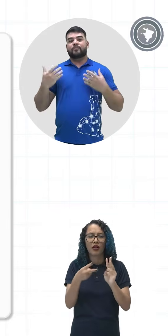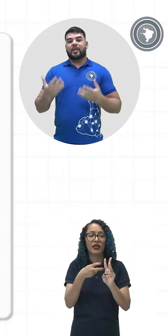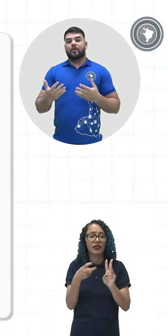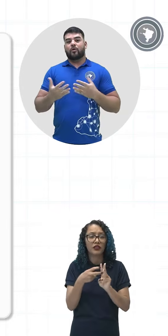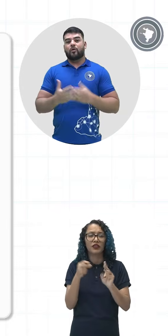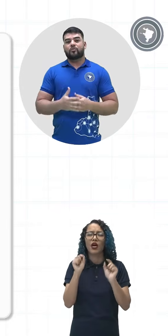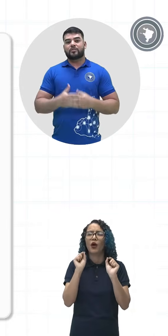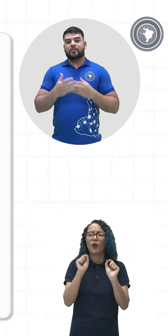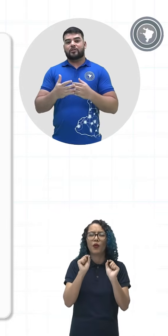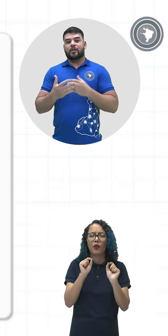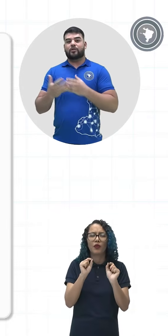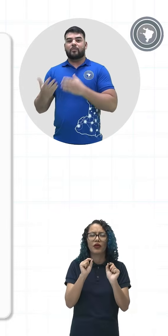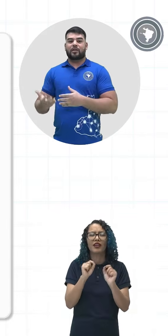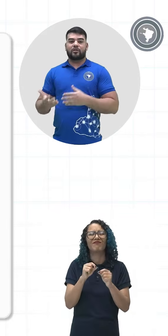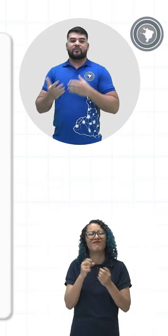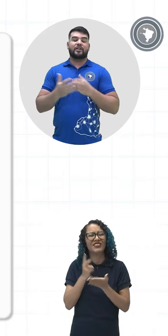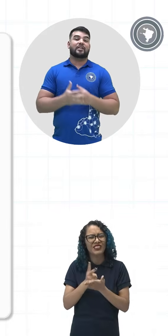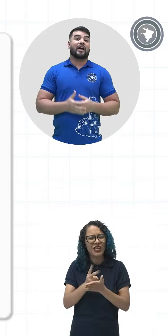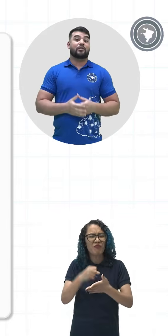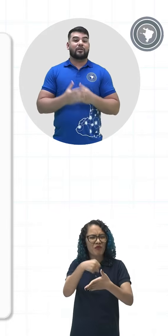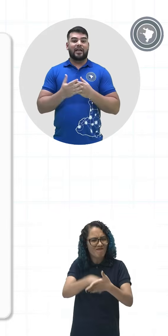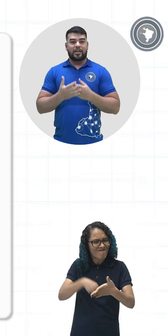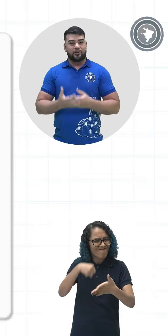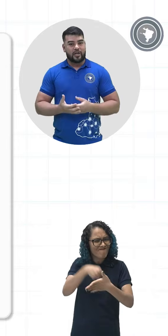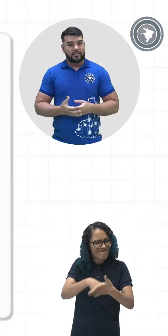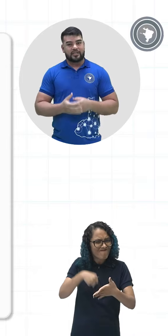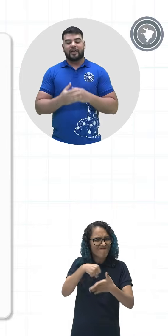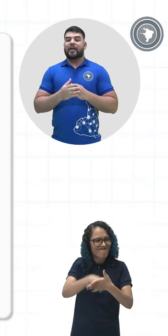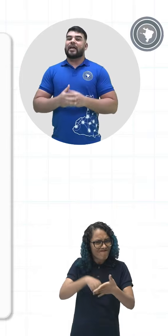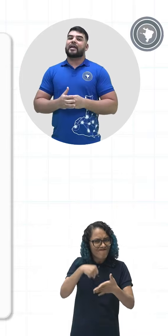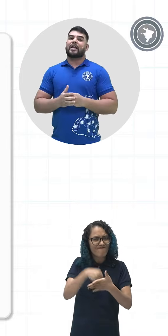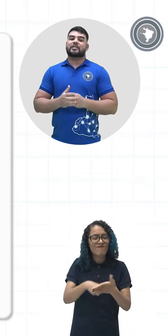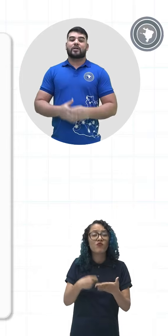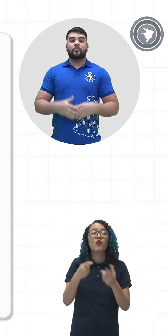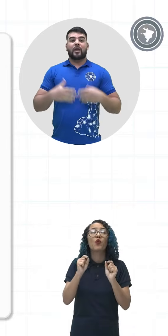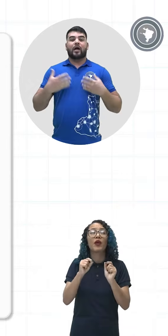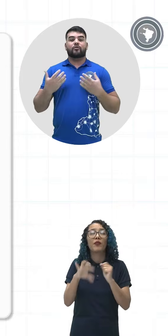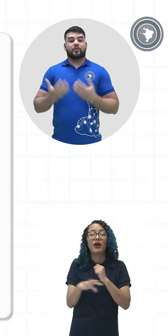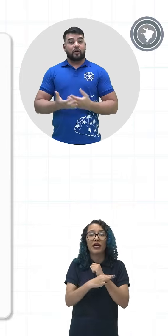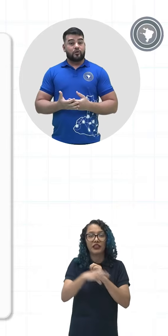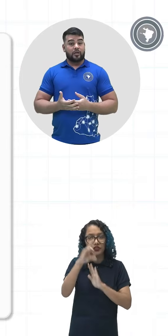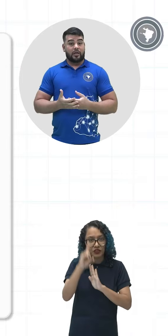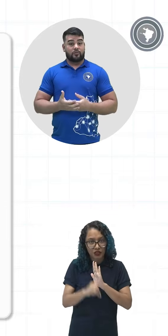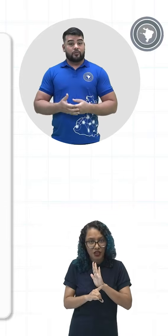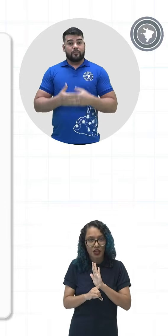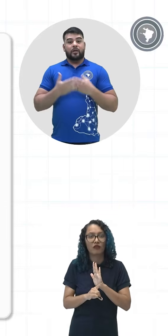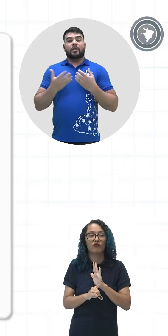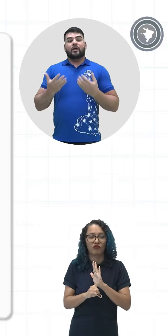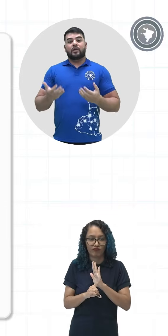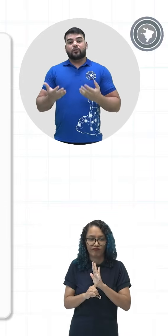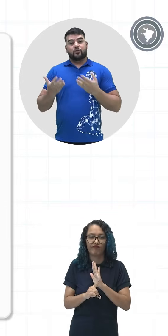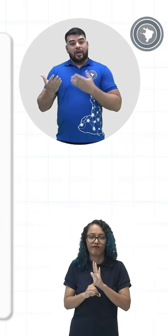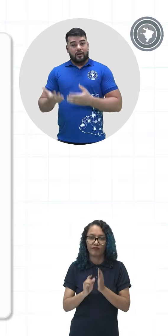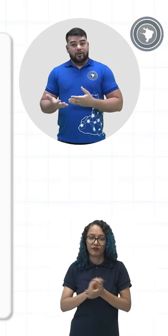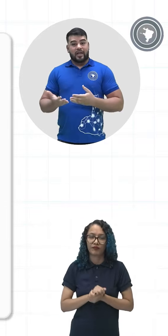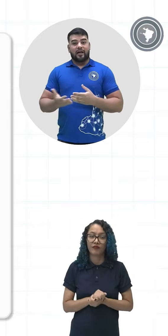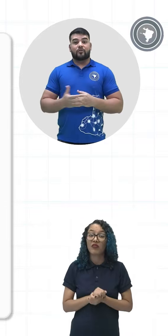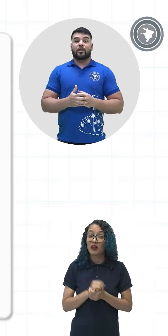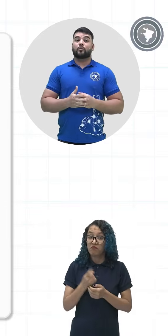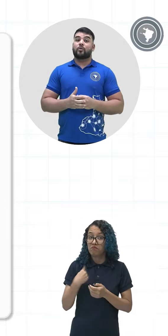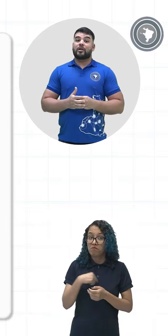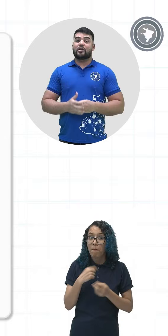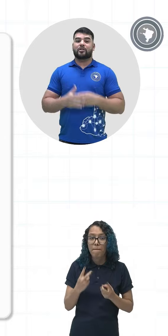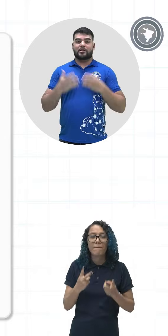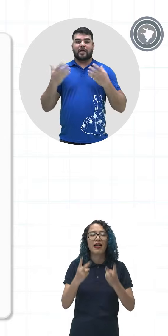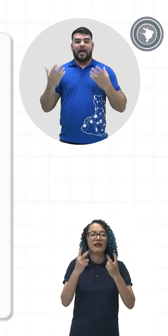indígenas, têm consistentemente enfrentado negligência em relação aos seus direitos. Isso é